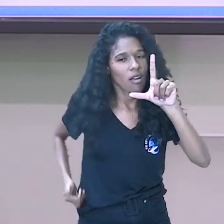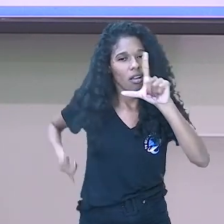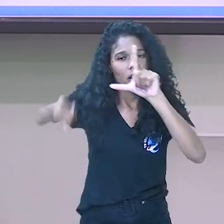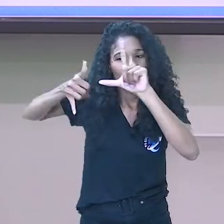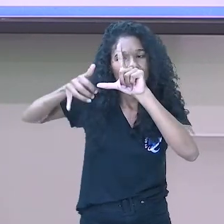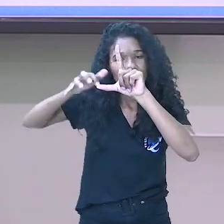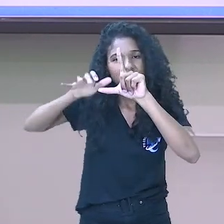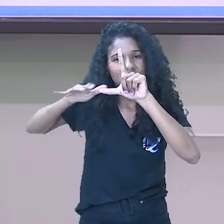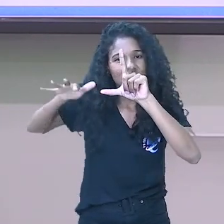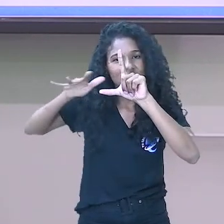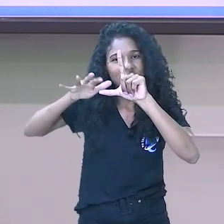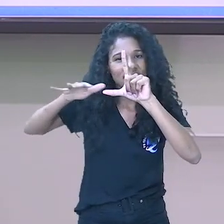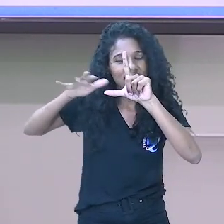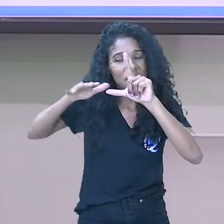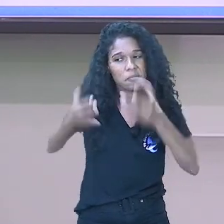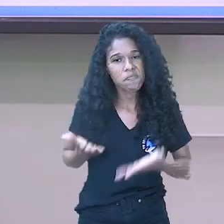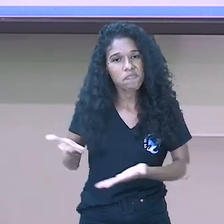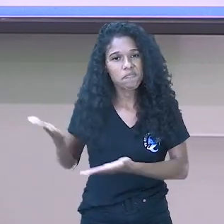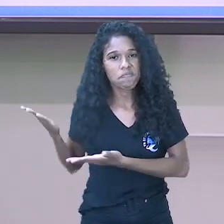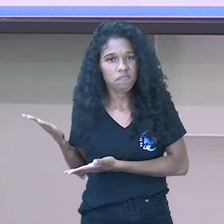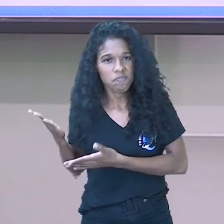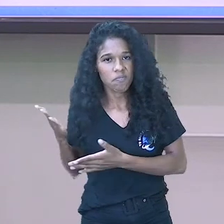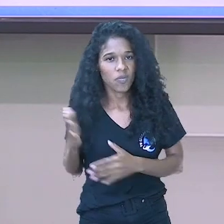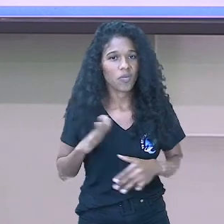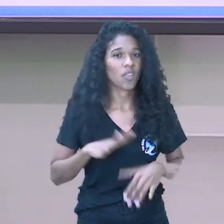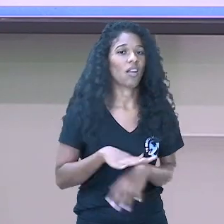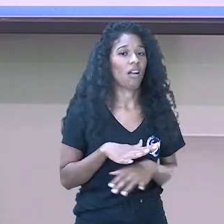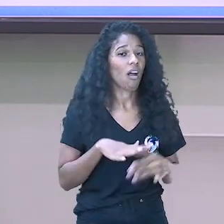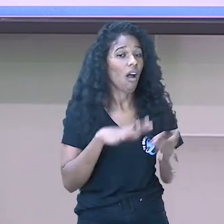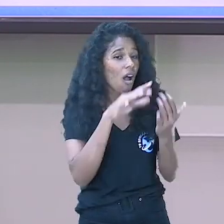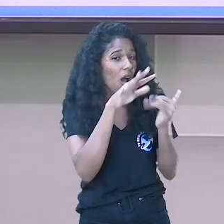imagem que aparece no canto da tela, se inscreva no nosso